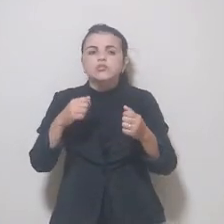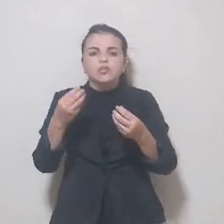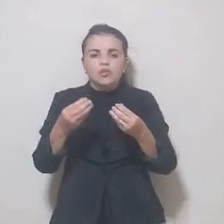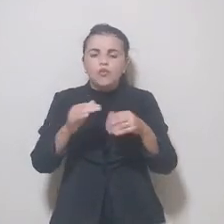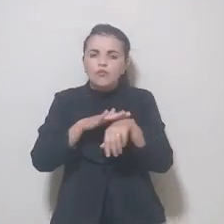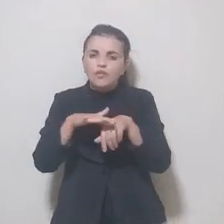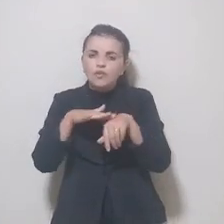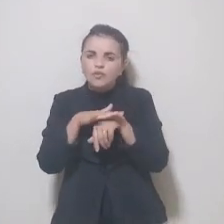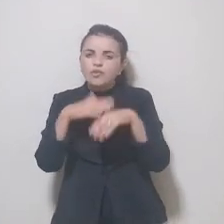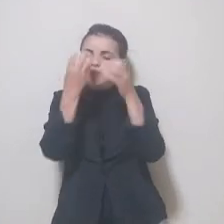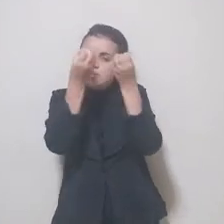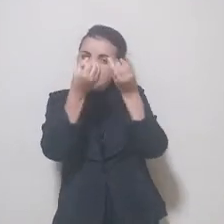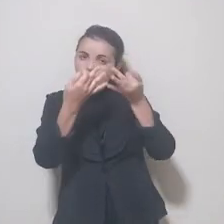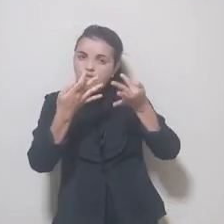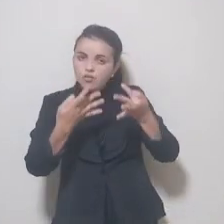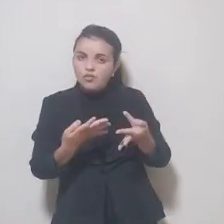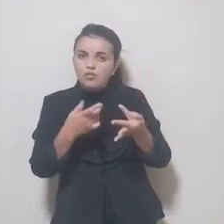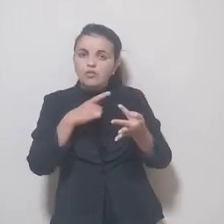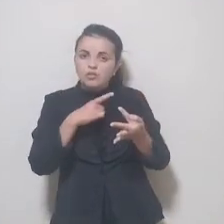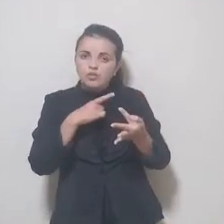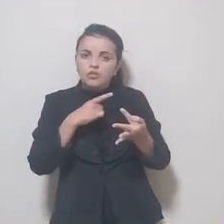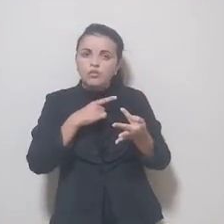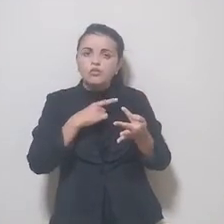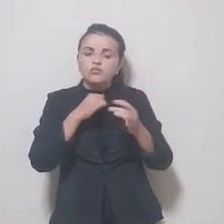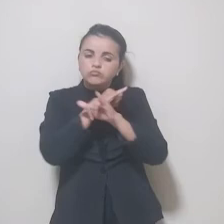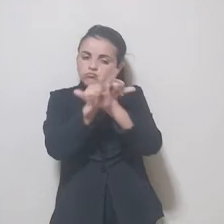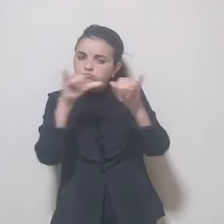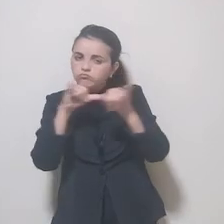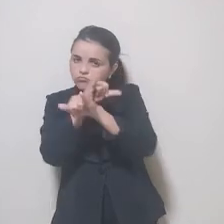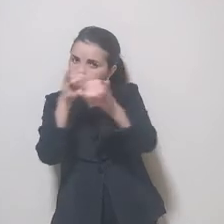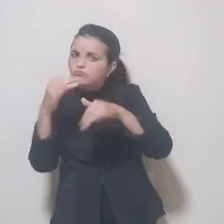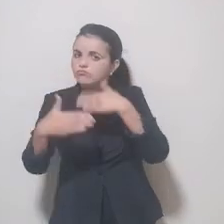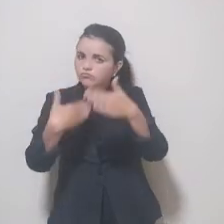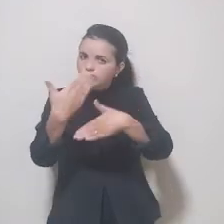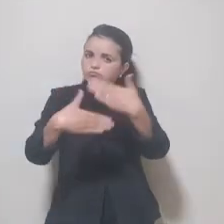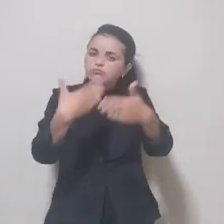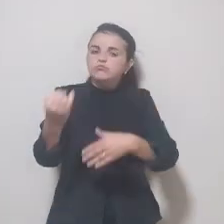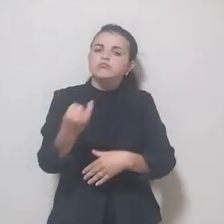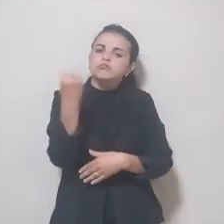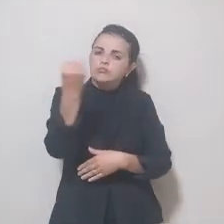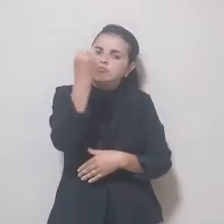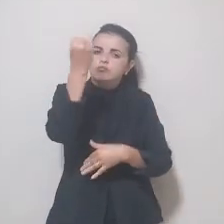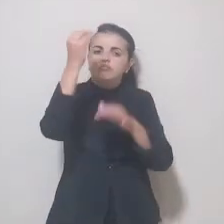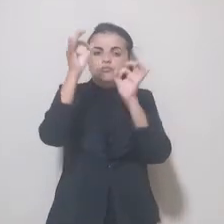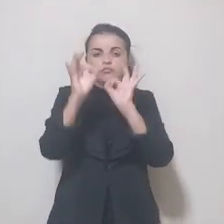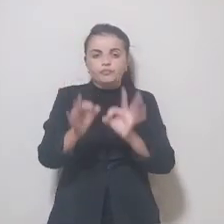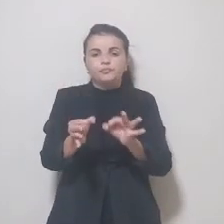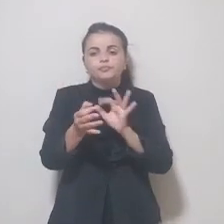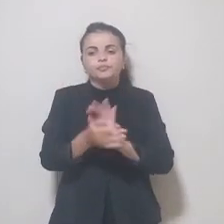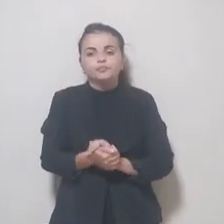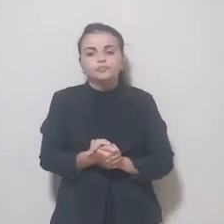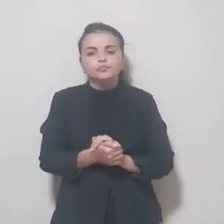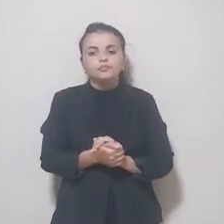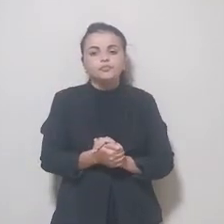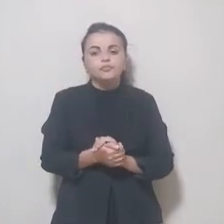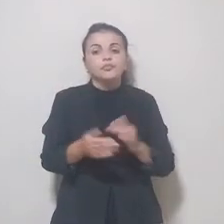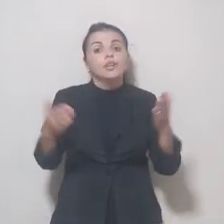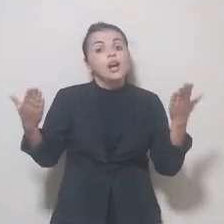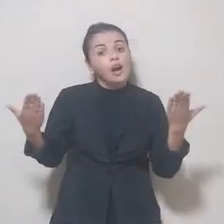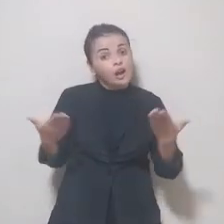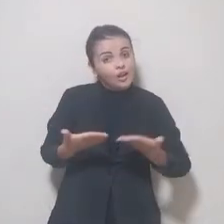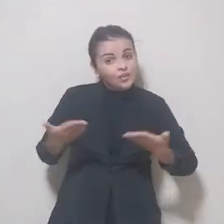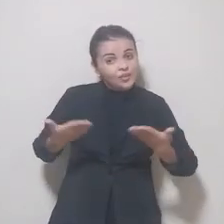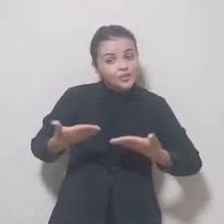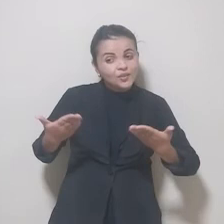conversem com elas, expliquem a situação, que é sempre bom a gente passar essas informações adiante, certo? Mas continuando, agora a gente chega